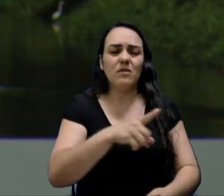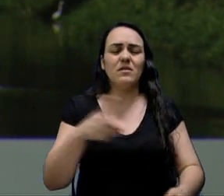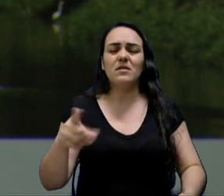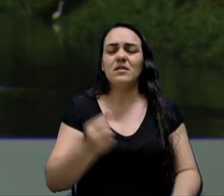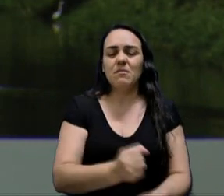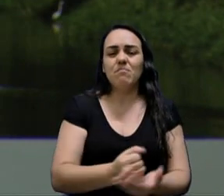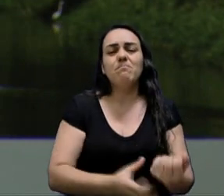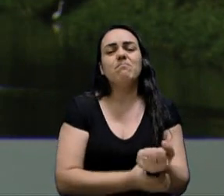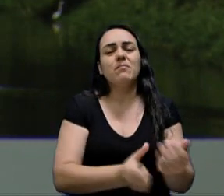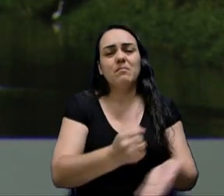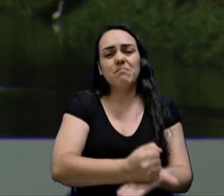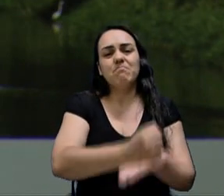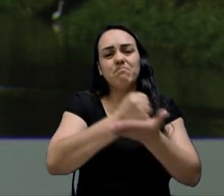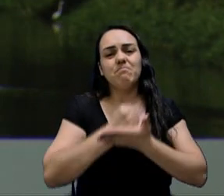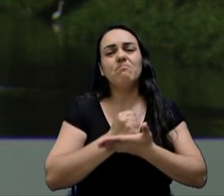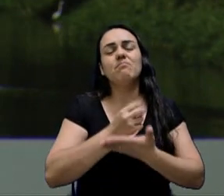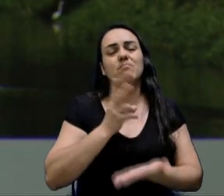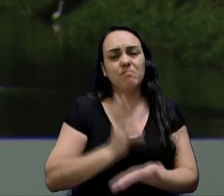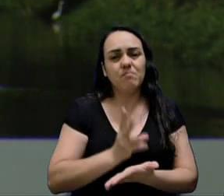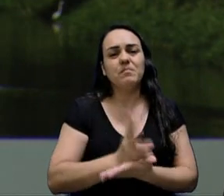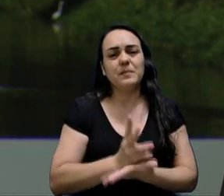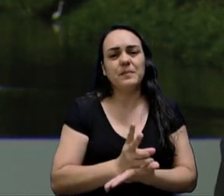mão.